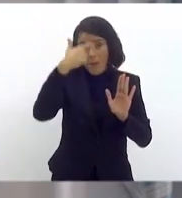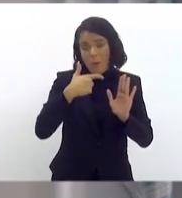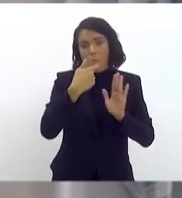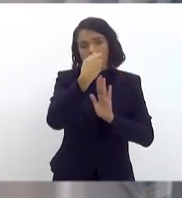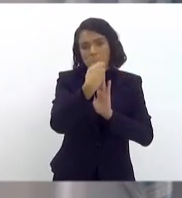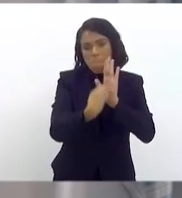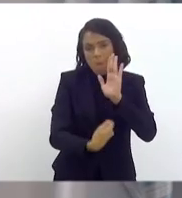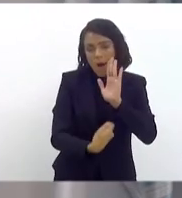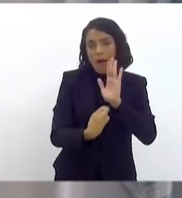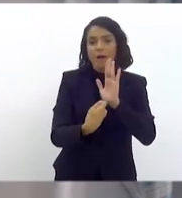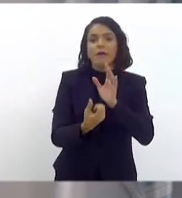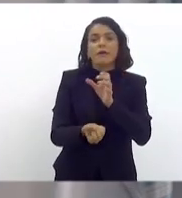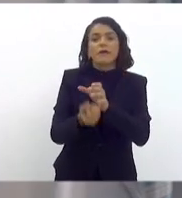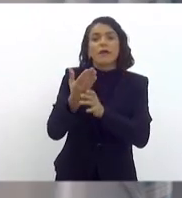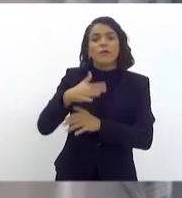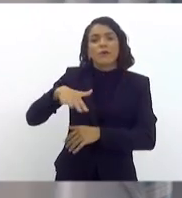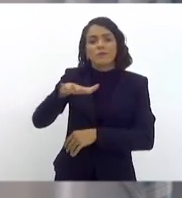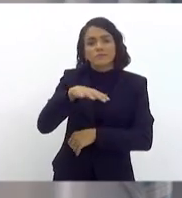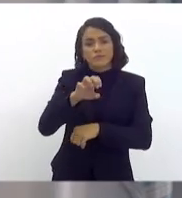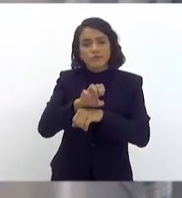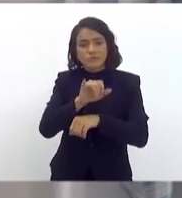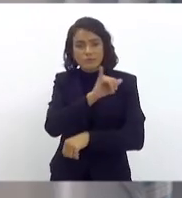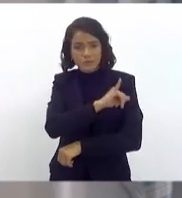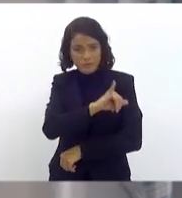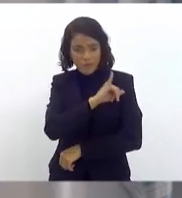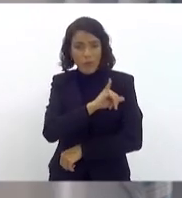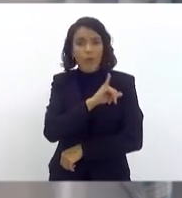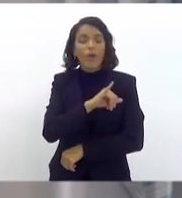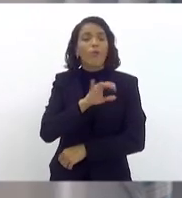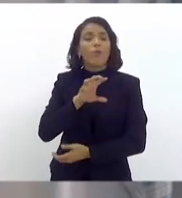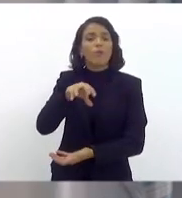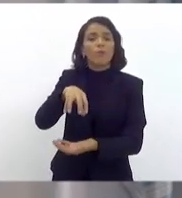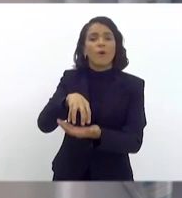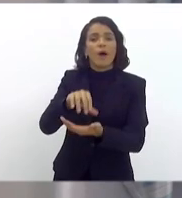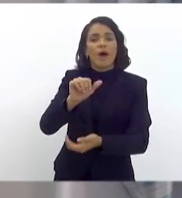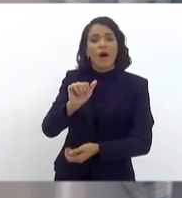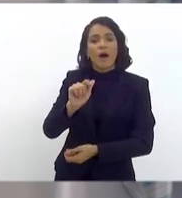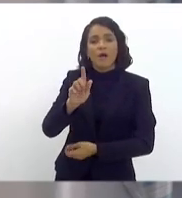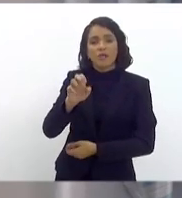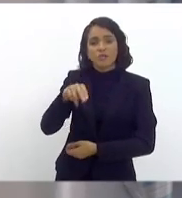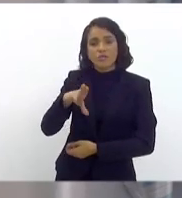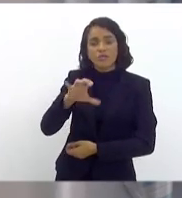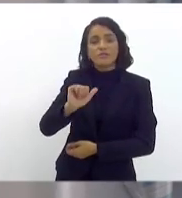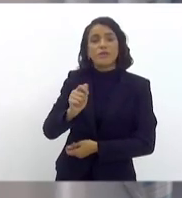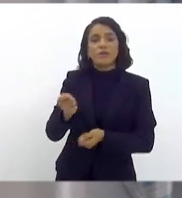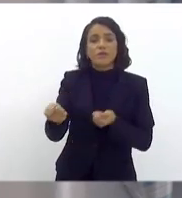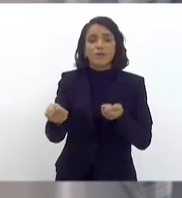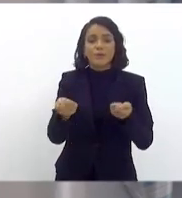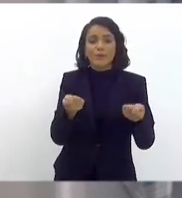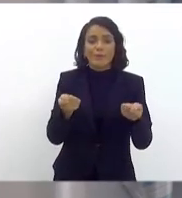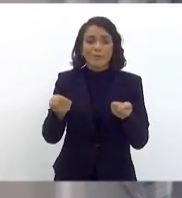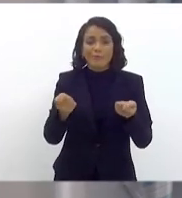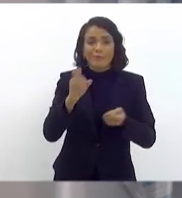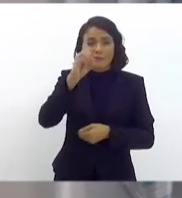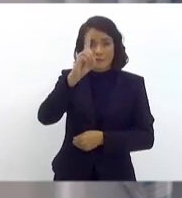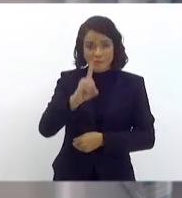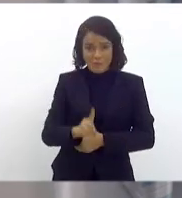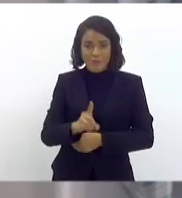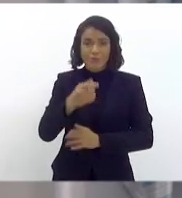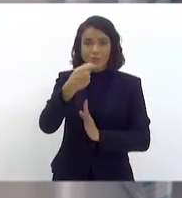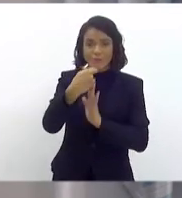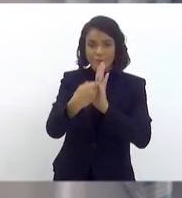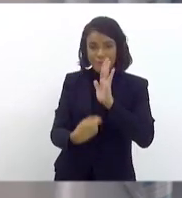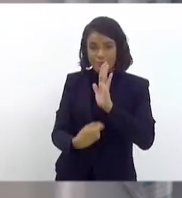criando, no âmbito do Estado do Rio de Janeiro, uma agência reguladora de direito autoral, para que